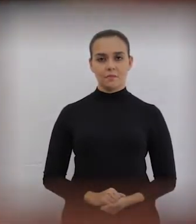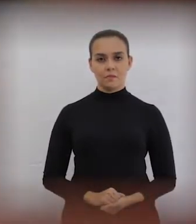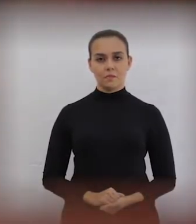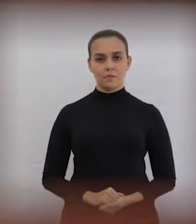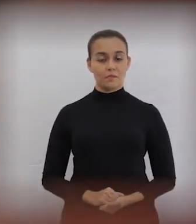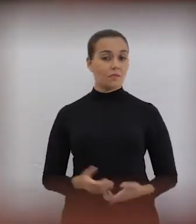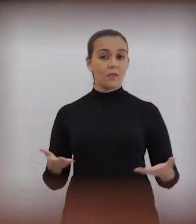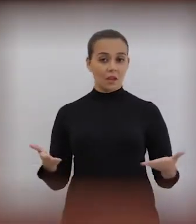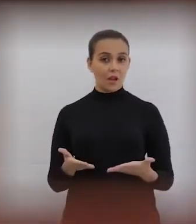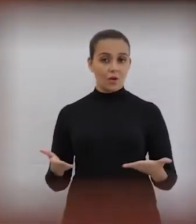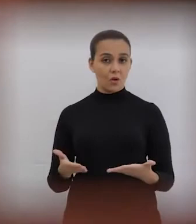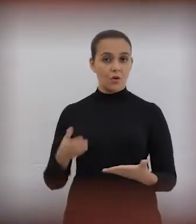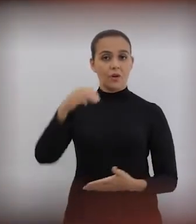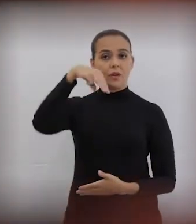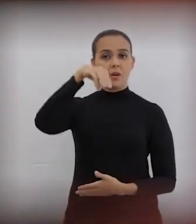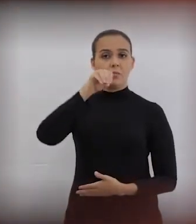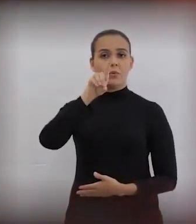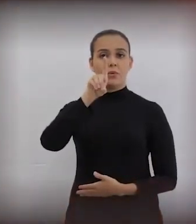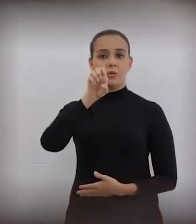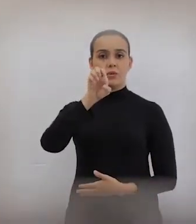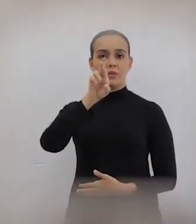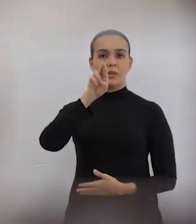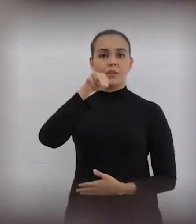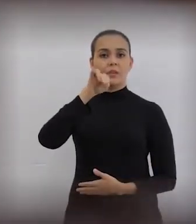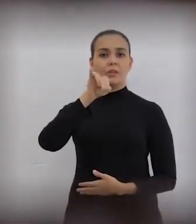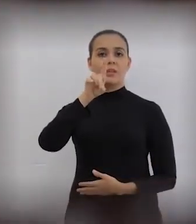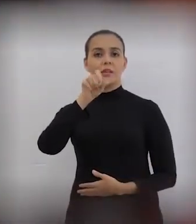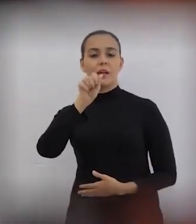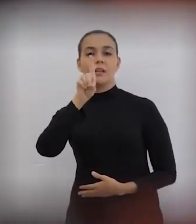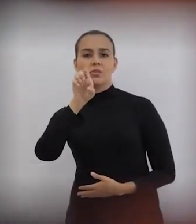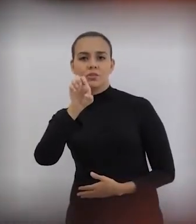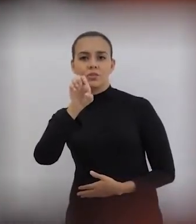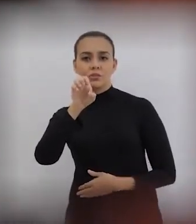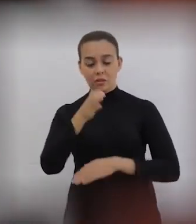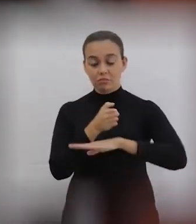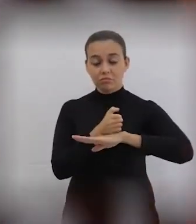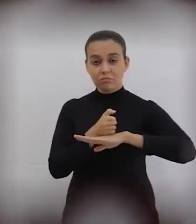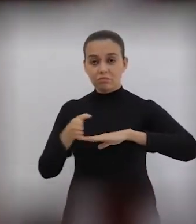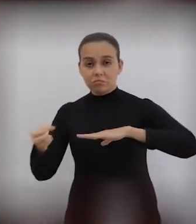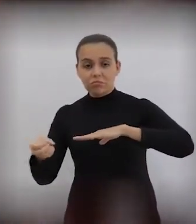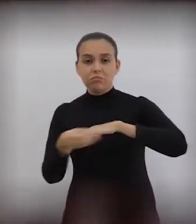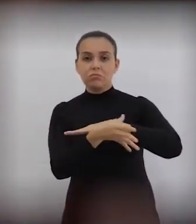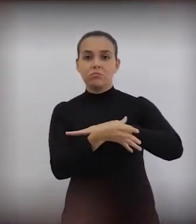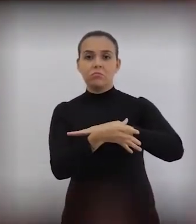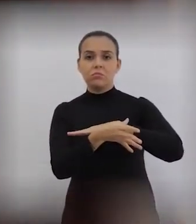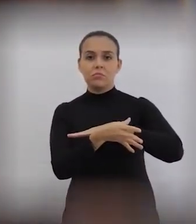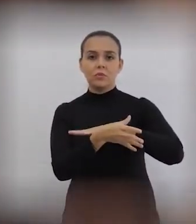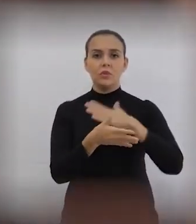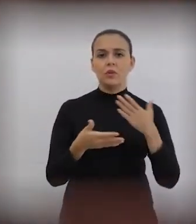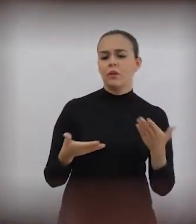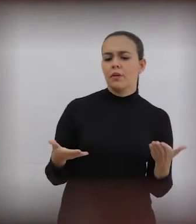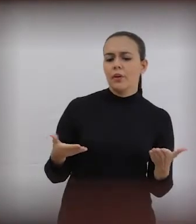A partir da modernidade, o que começa a acontecer é que aquilo que pode ser